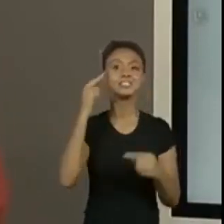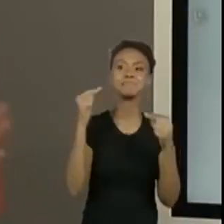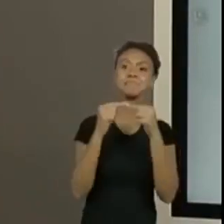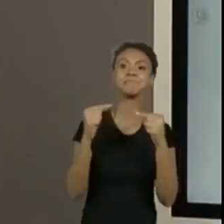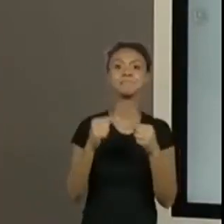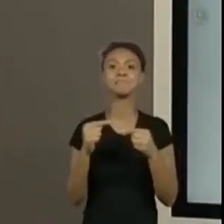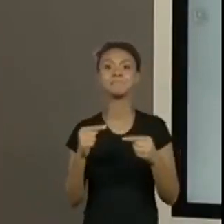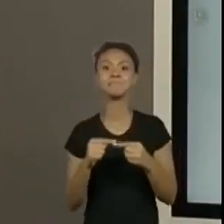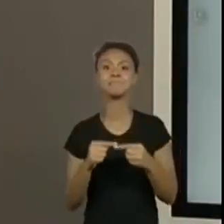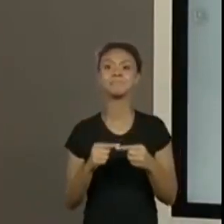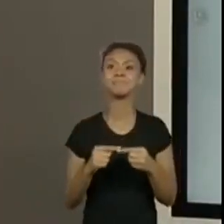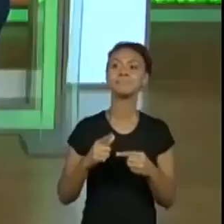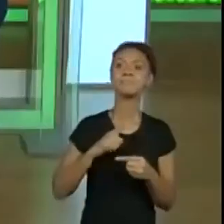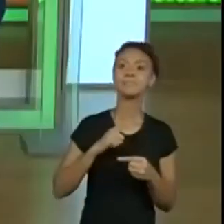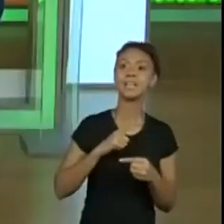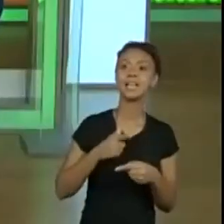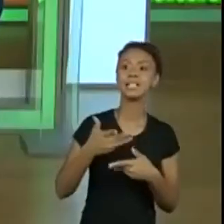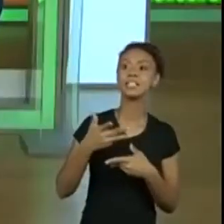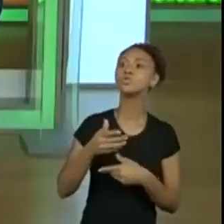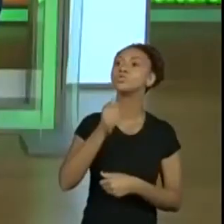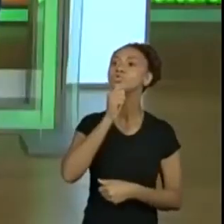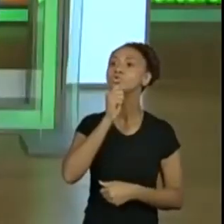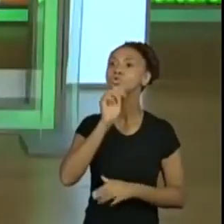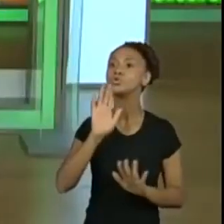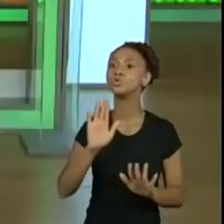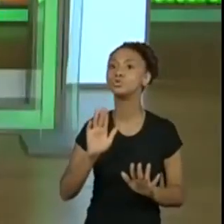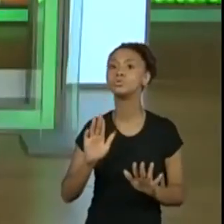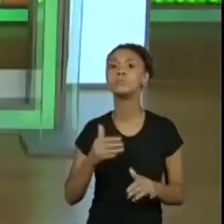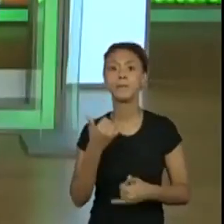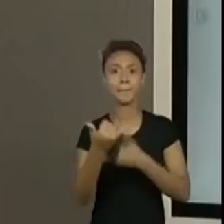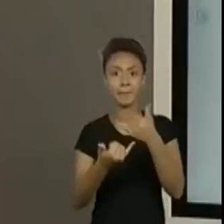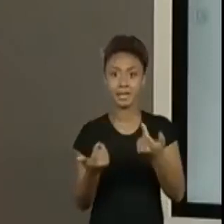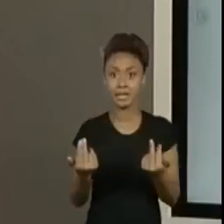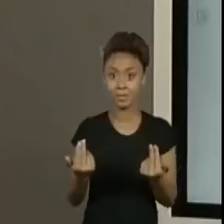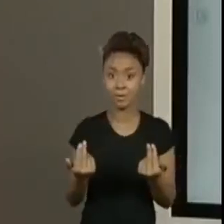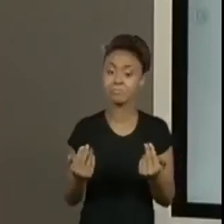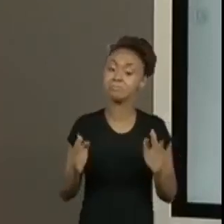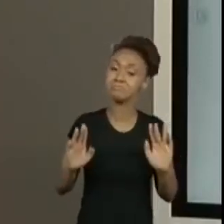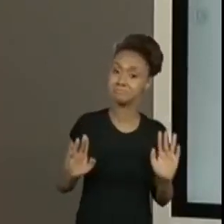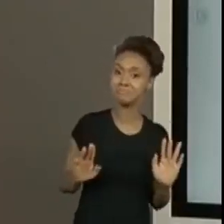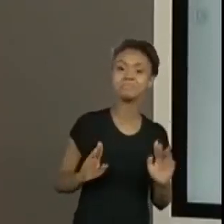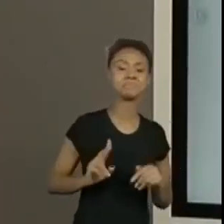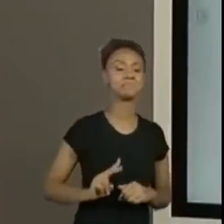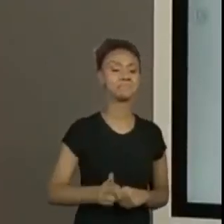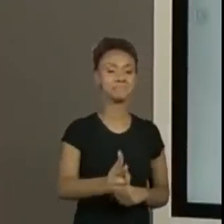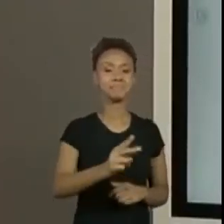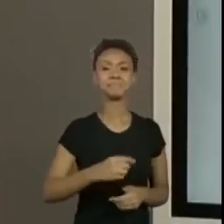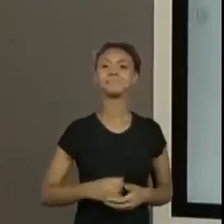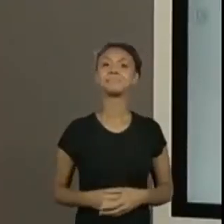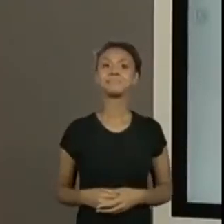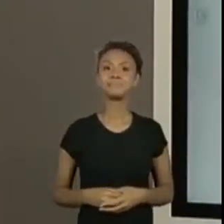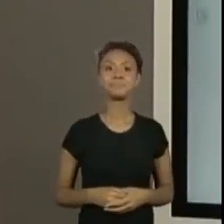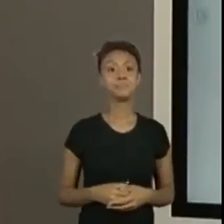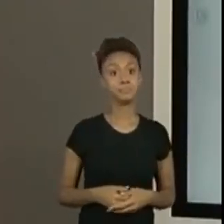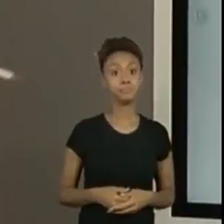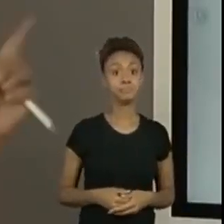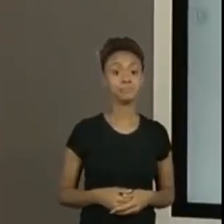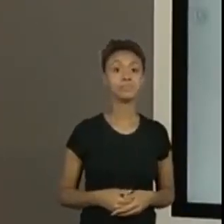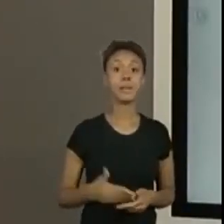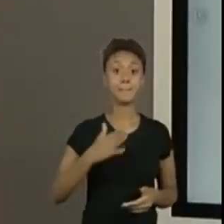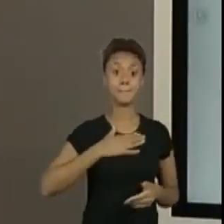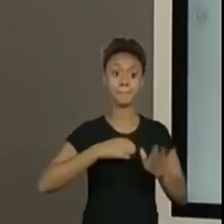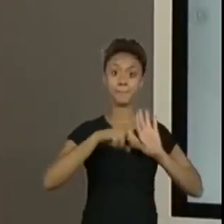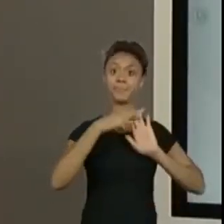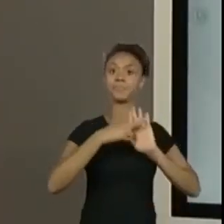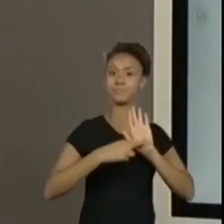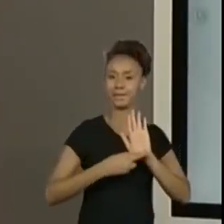aqui. Apareceu alguma, professora? Não, ainda não. Não? Professora. Todo mundo brinca desse jeitinho? Sim. Então, vamos lá. Durante a leitura da minha